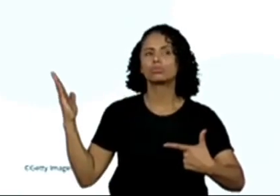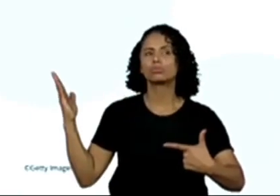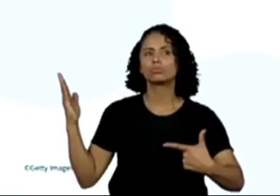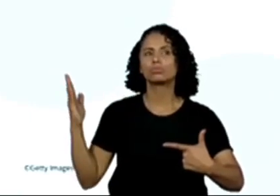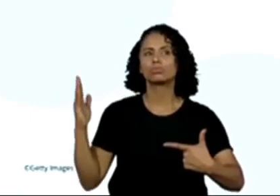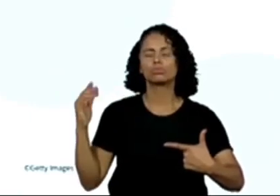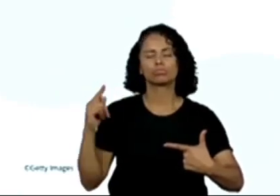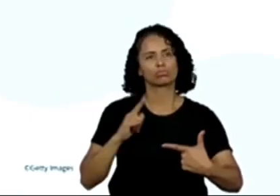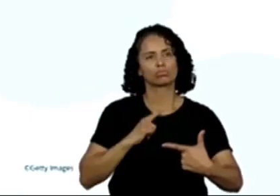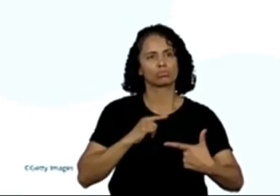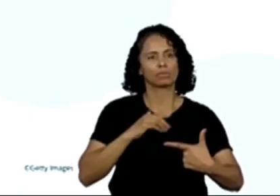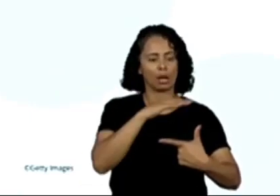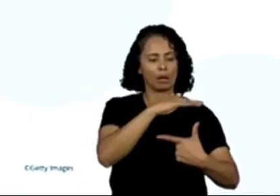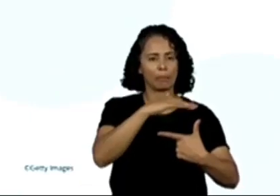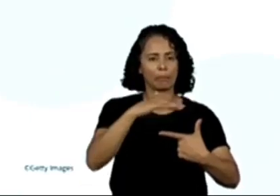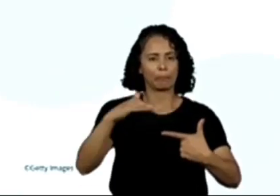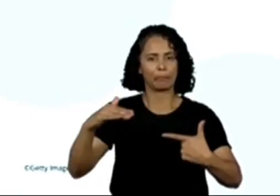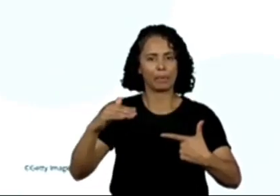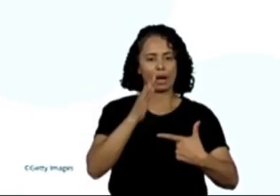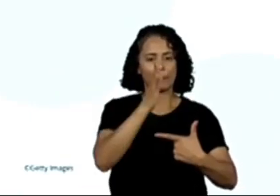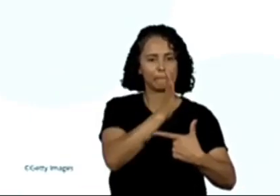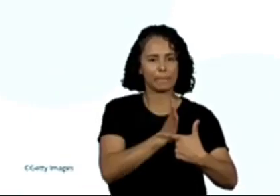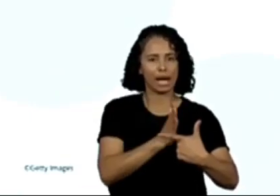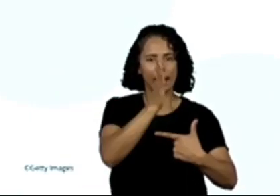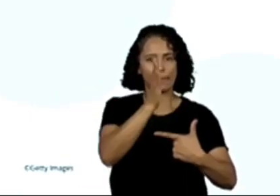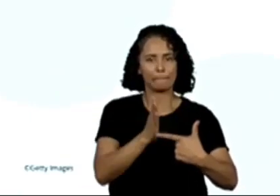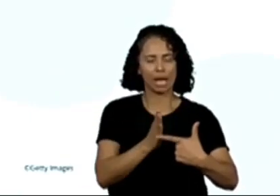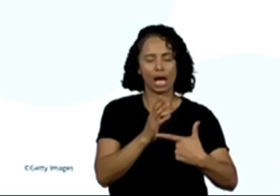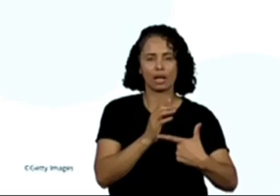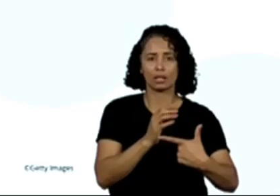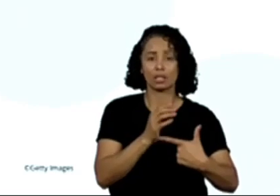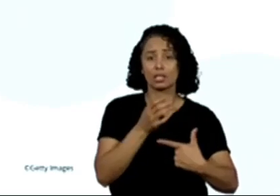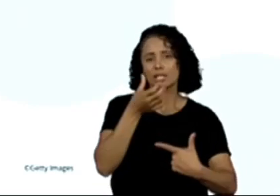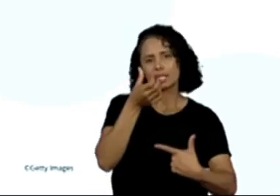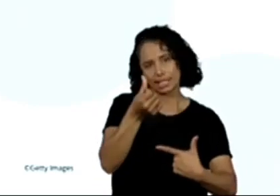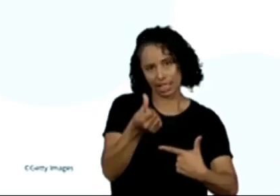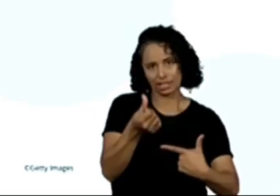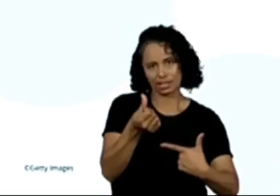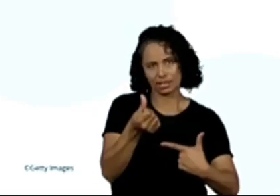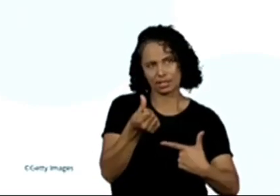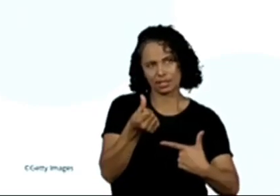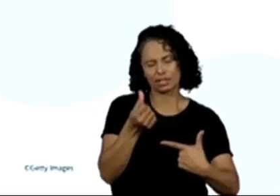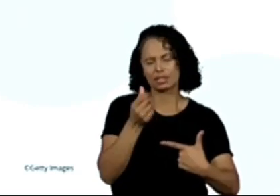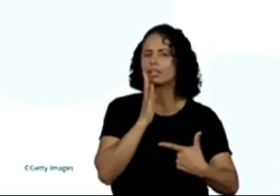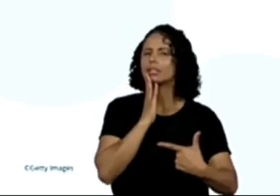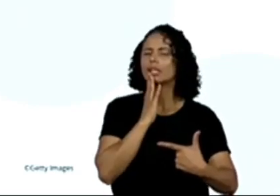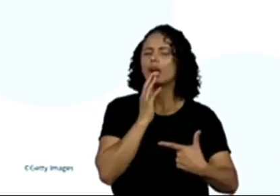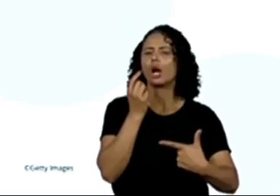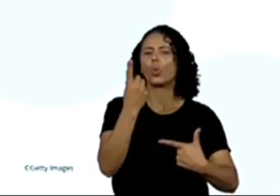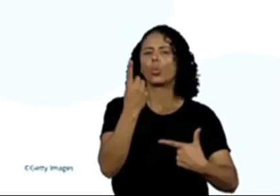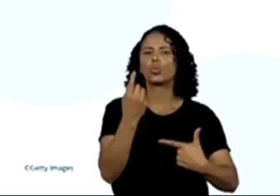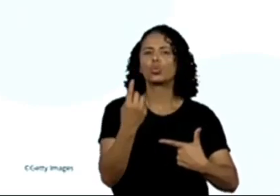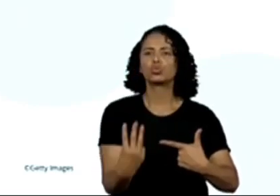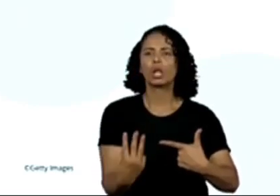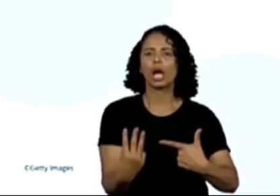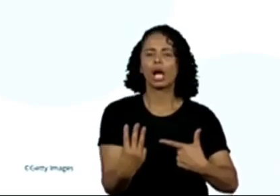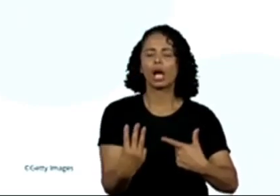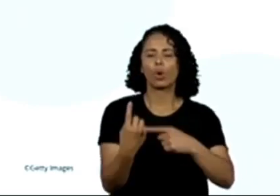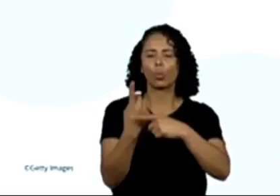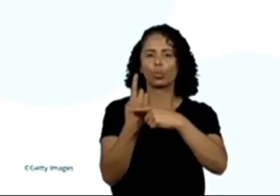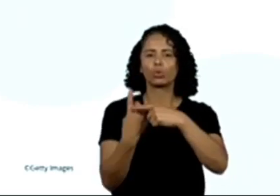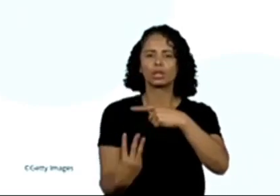tenho 6 pedaços na tela. Boa, 6 pedaços. E a terça parte? Aí agora eu quero saber, você tem que dividir em